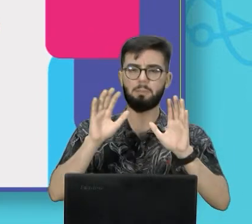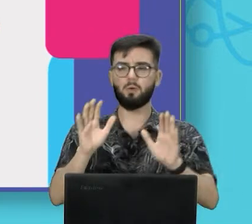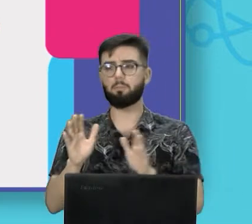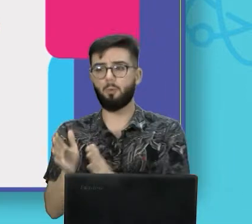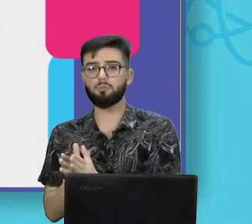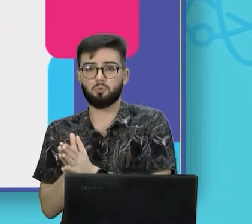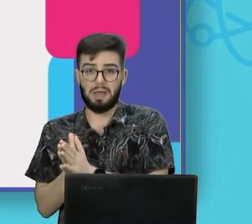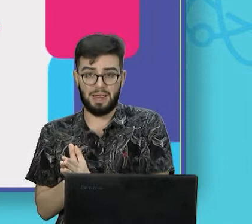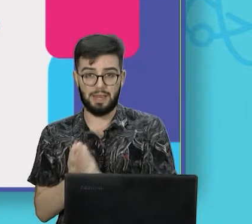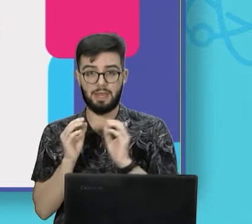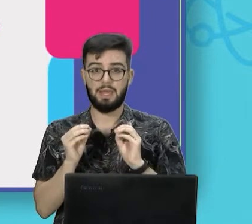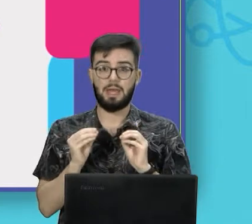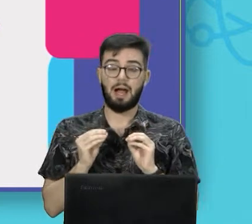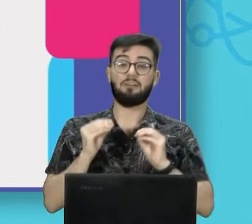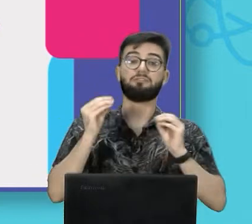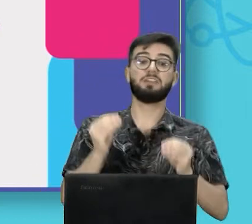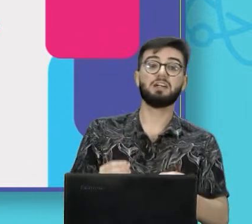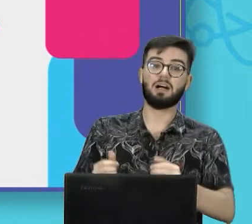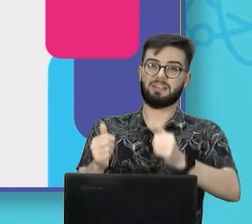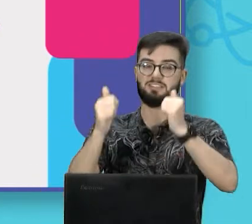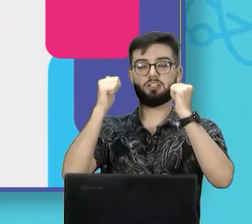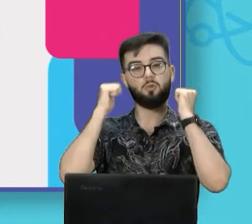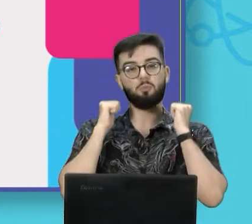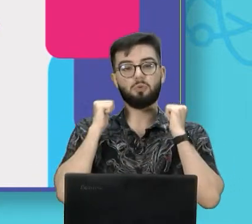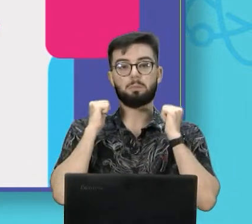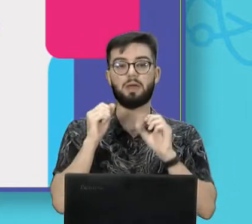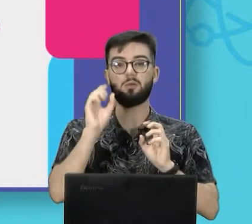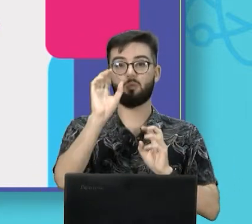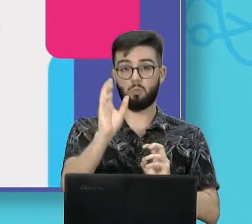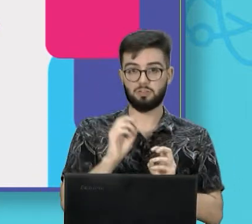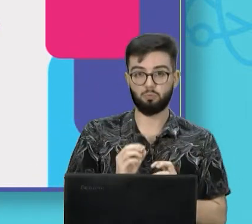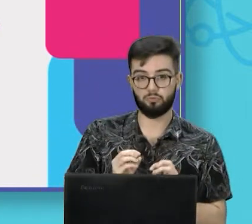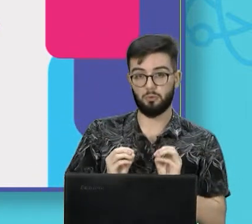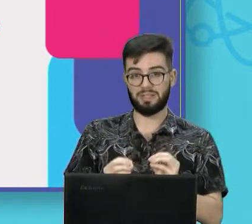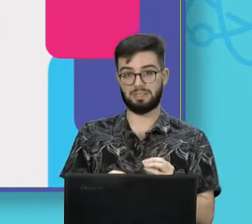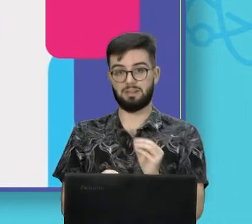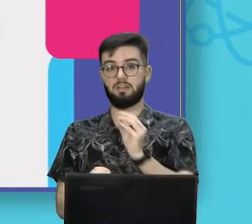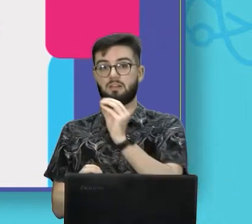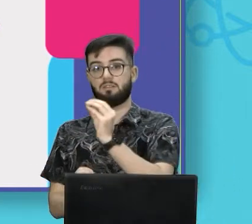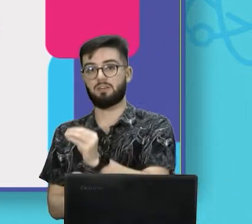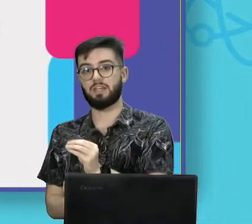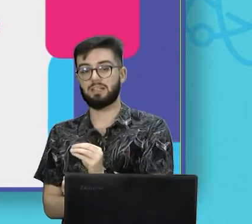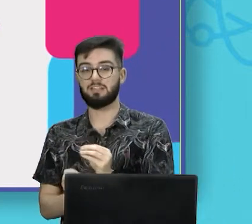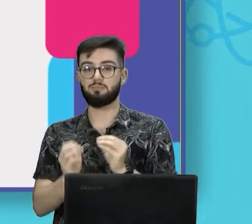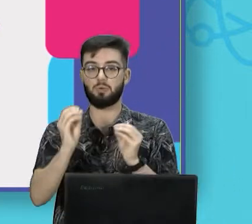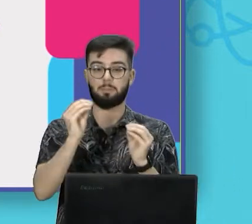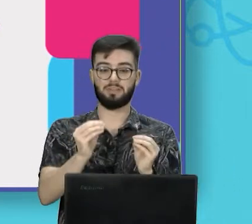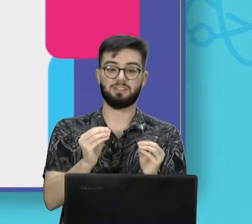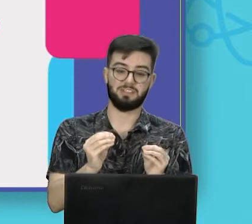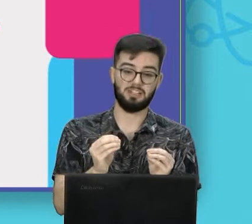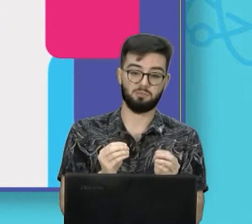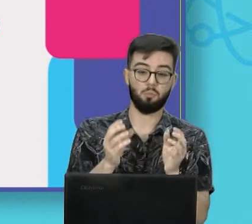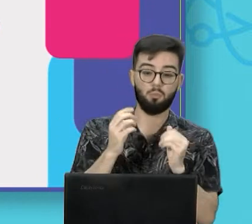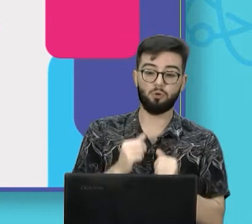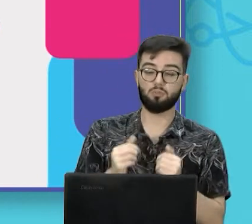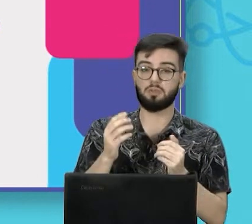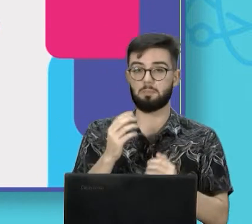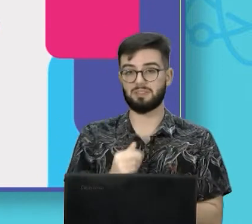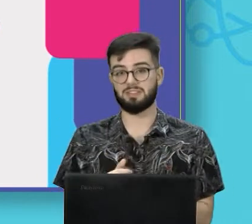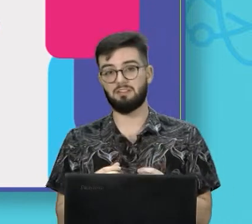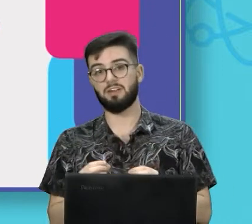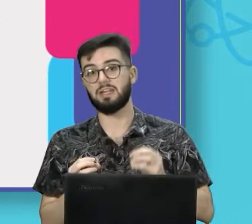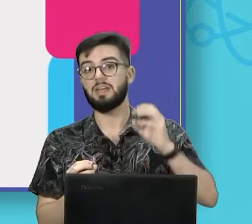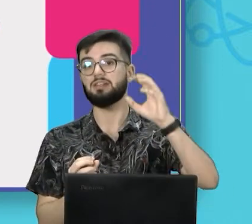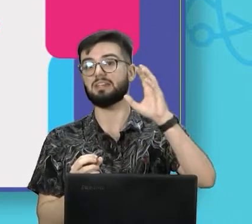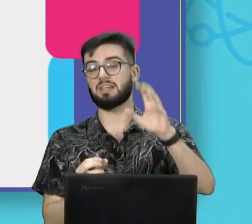o primeiro ponto é havia assim como no império uma discussão entre federalismo e presidencialismo e